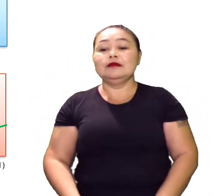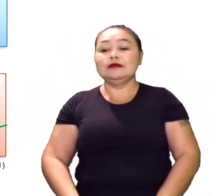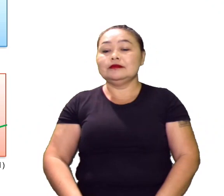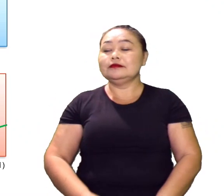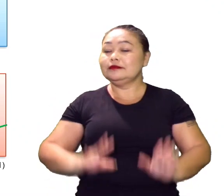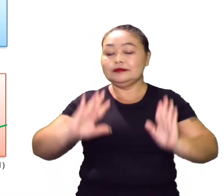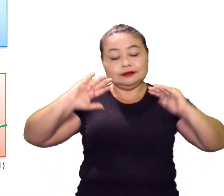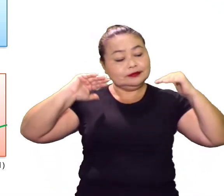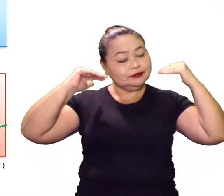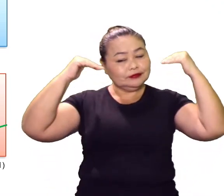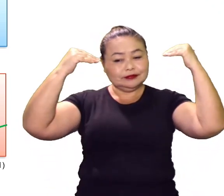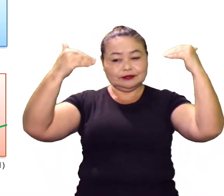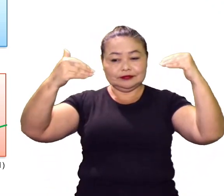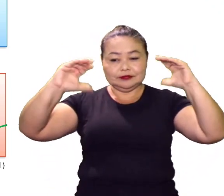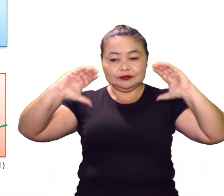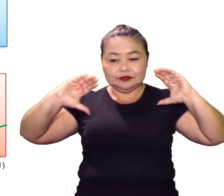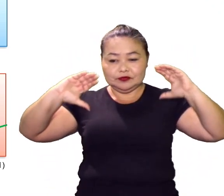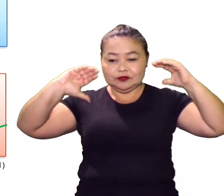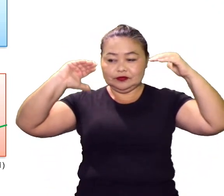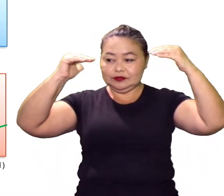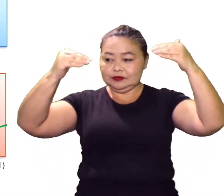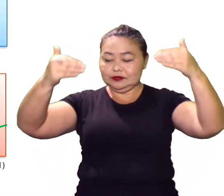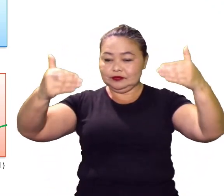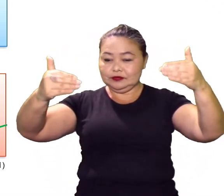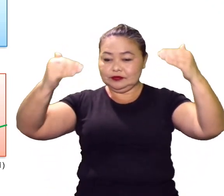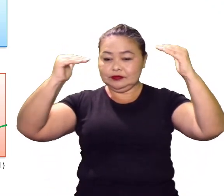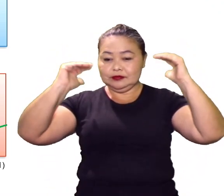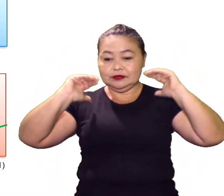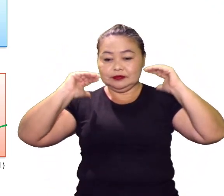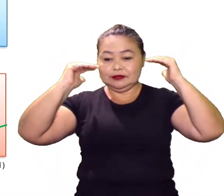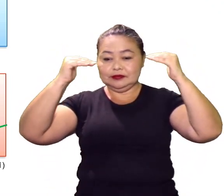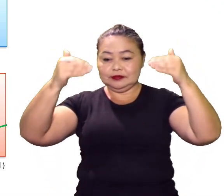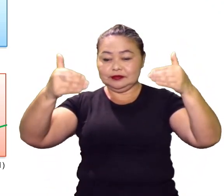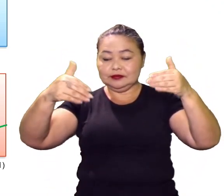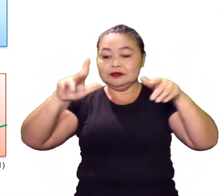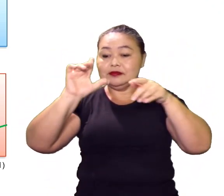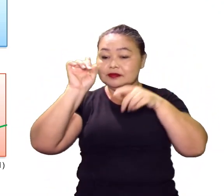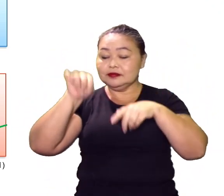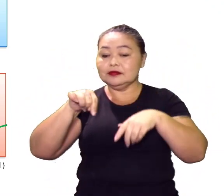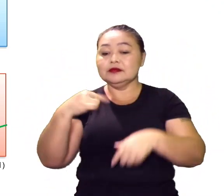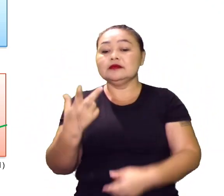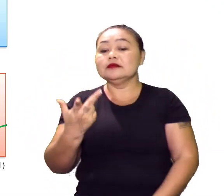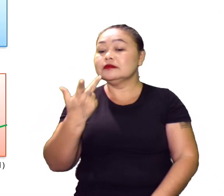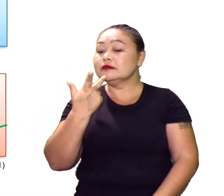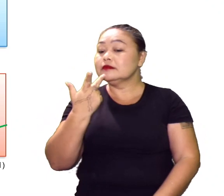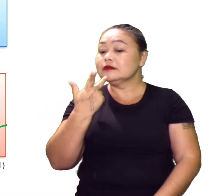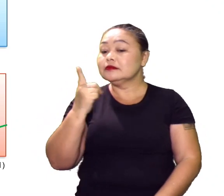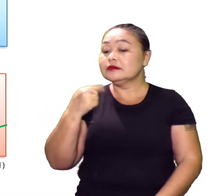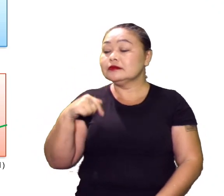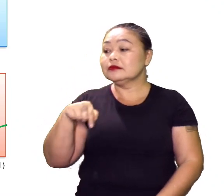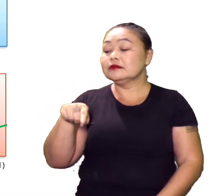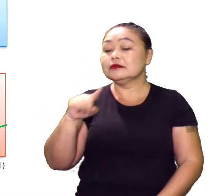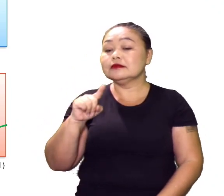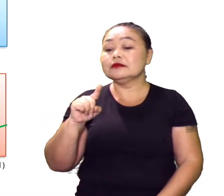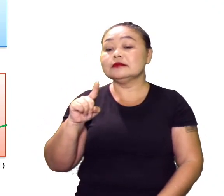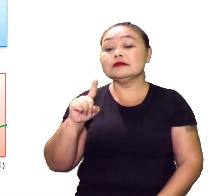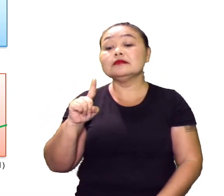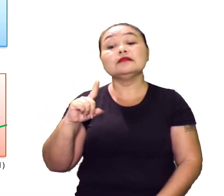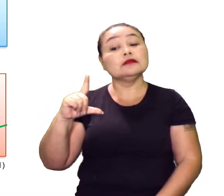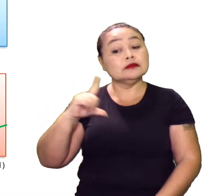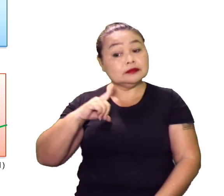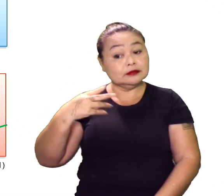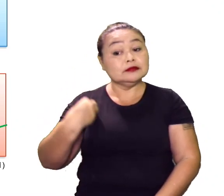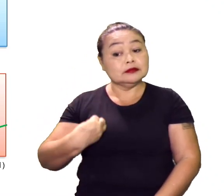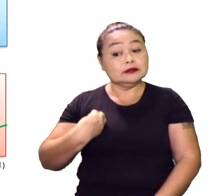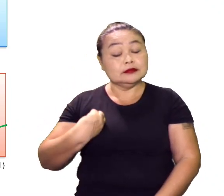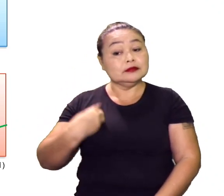rochas arredondadas, chamadas matacões. Isso tudo são, como é que eu posso dizer, presenças